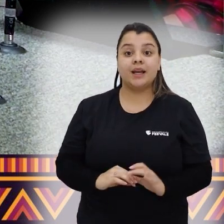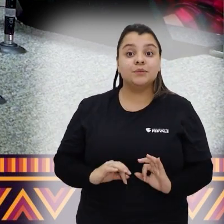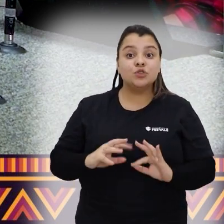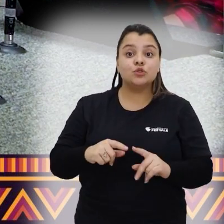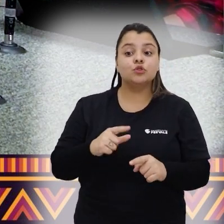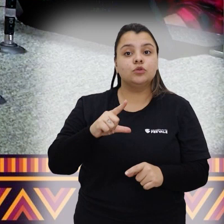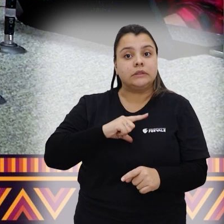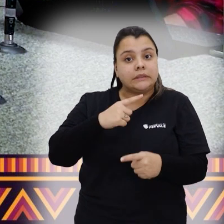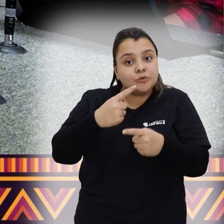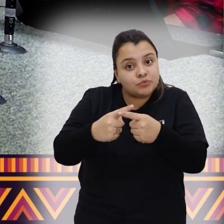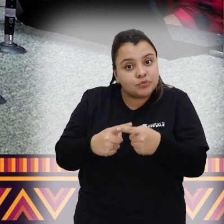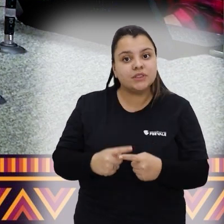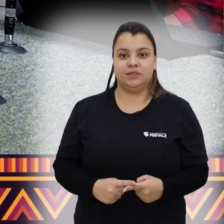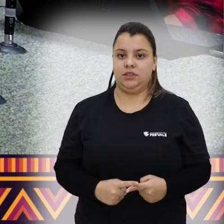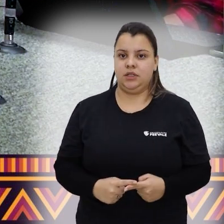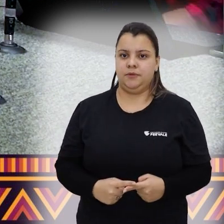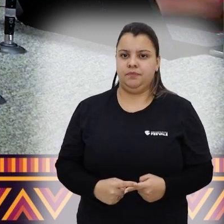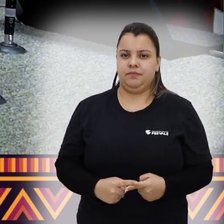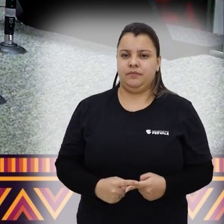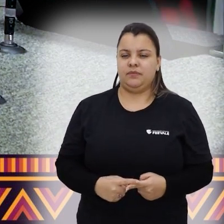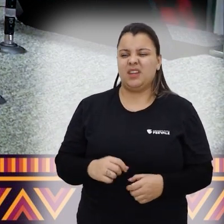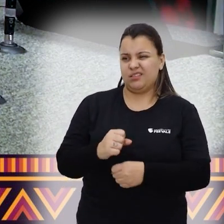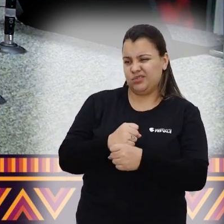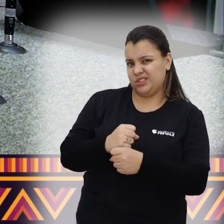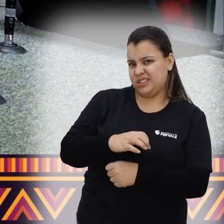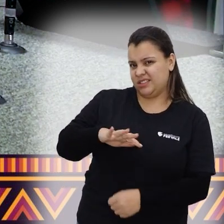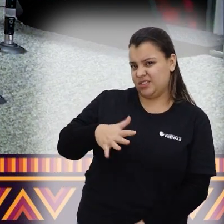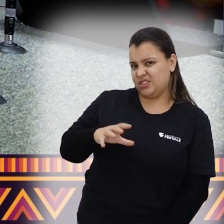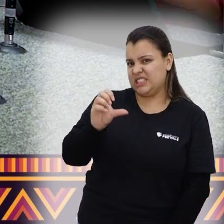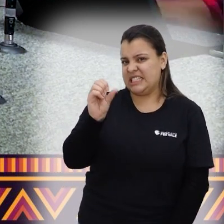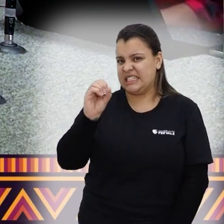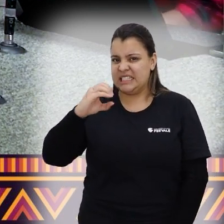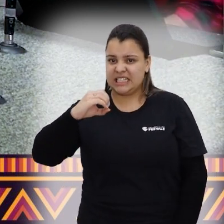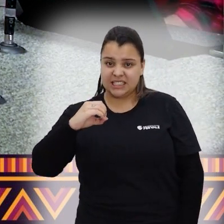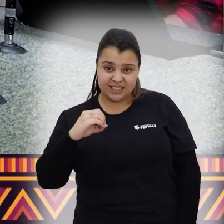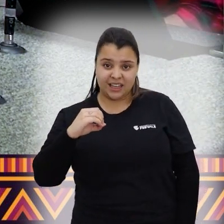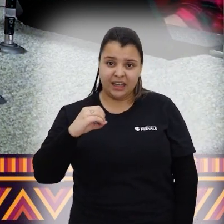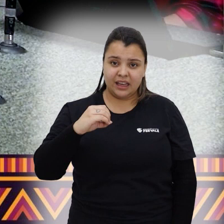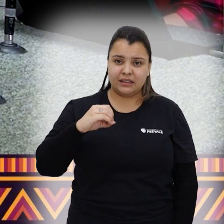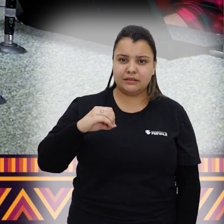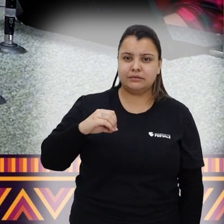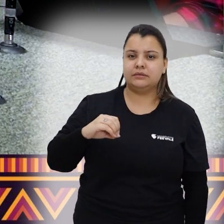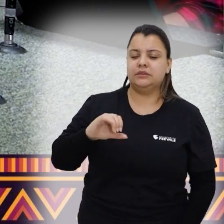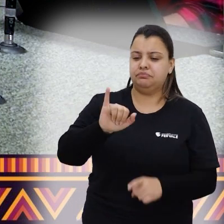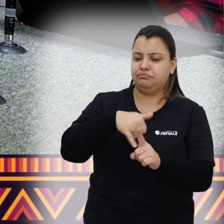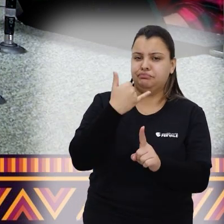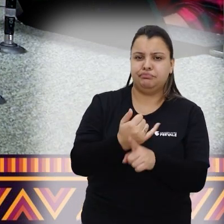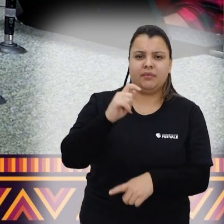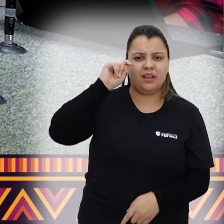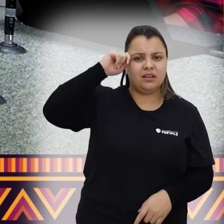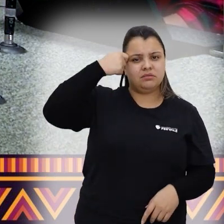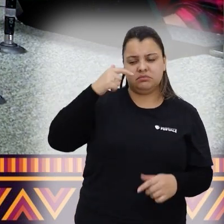porquê. Para os anos 60, o letramento racial ainda nem existia, mas isso tem um